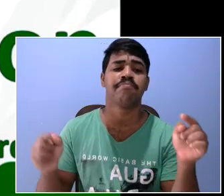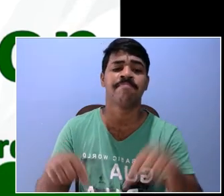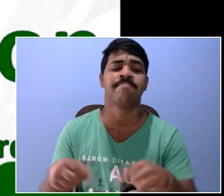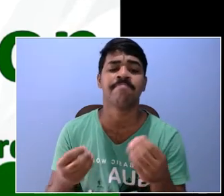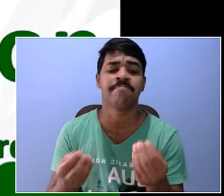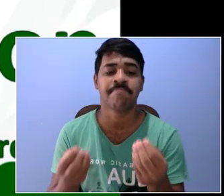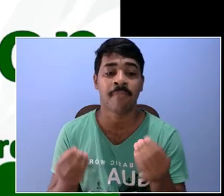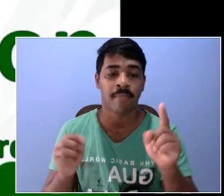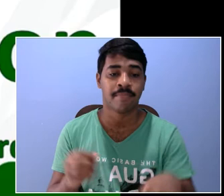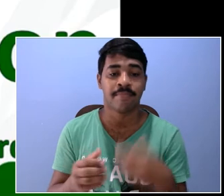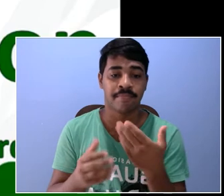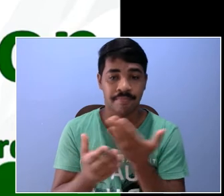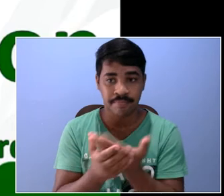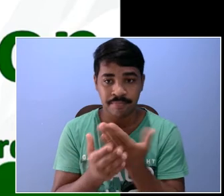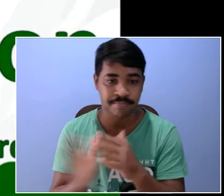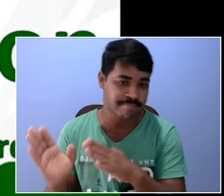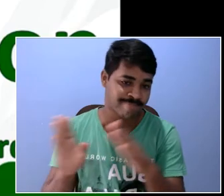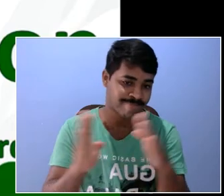aula, né,